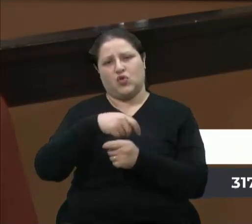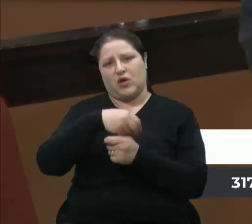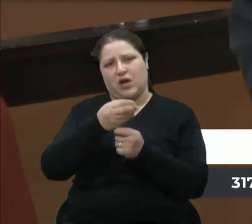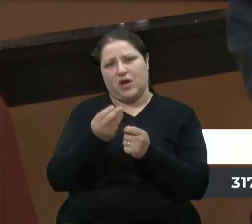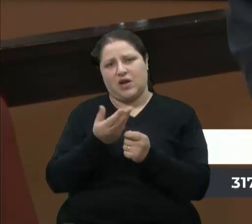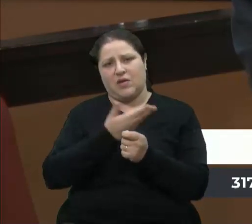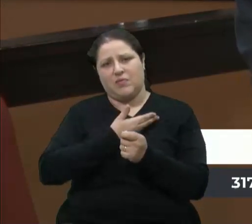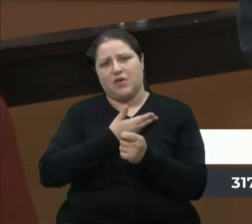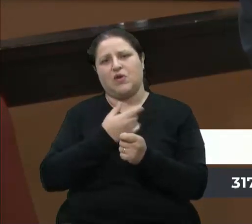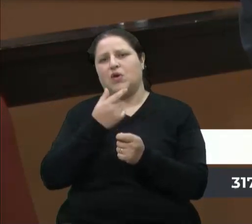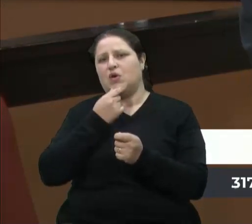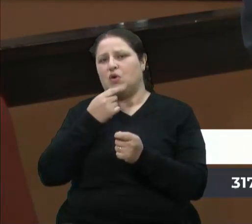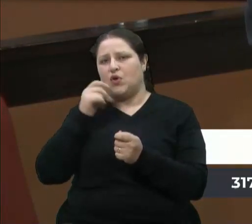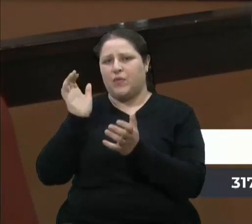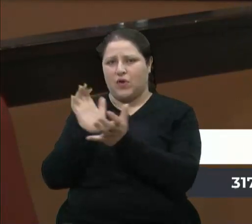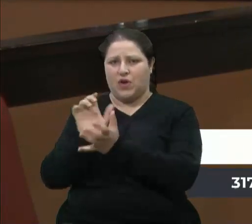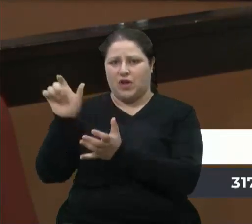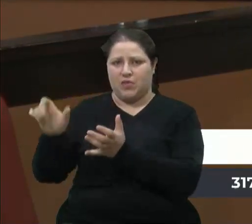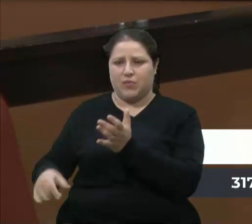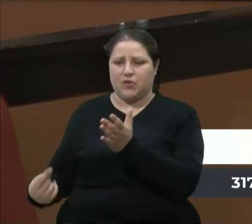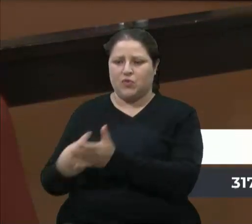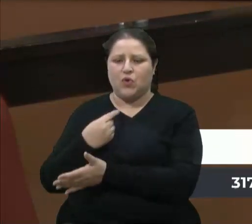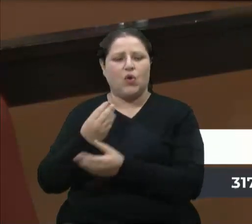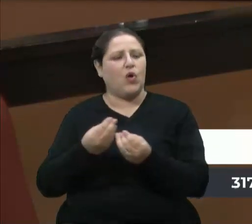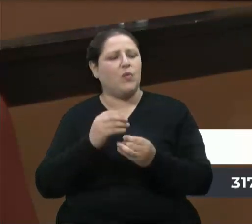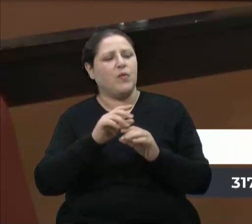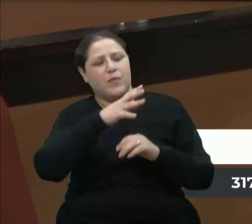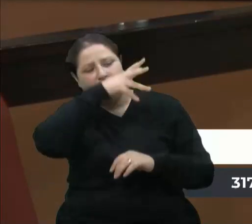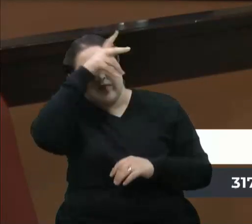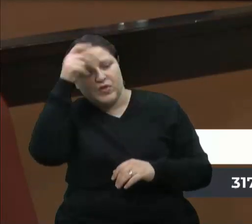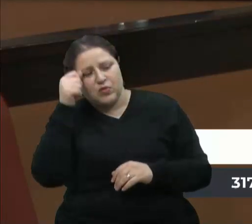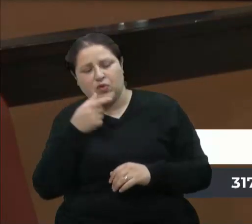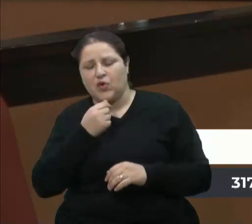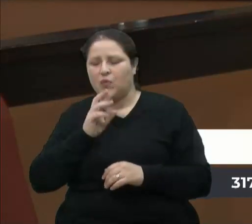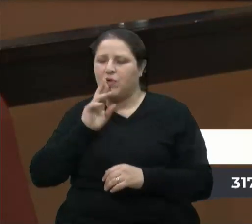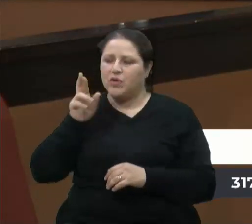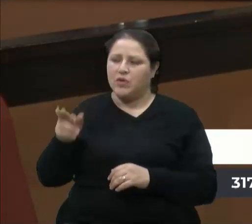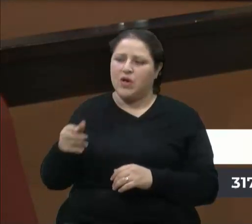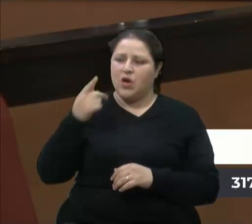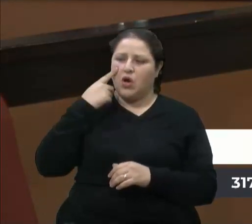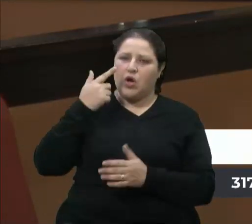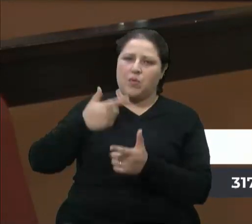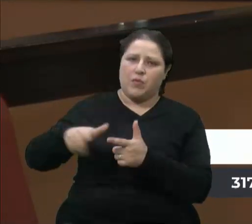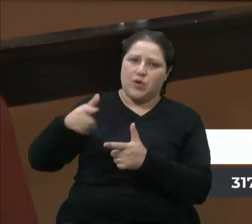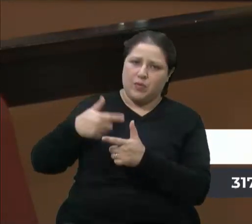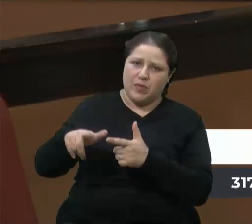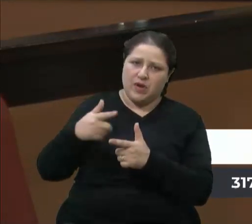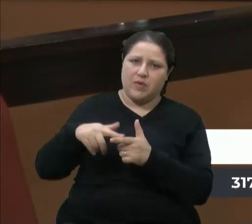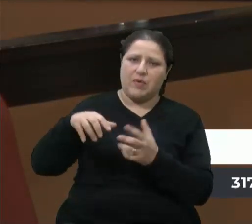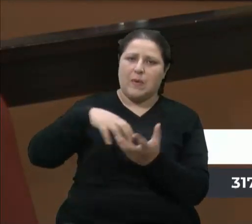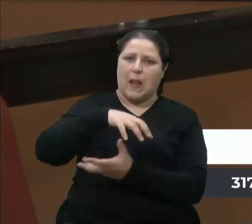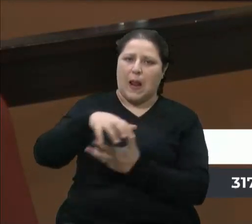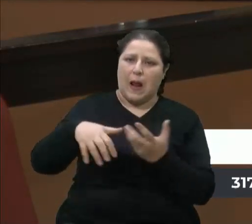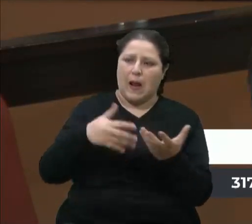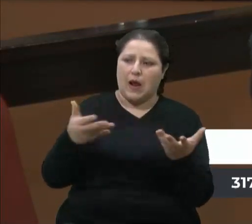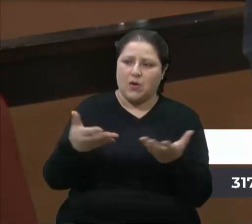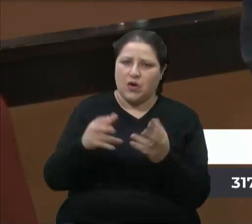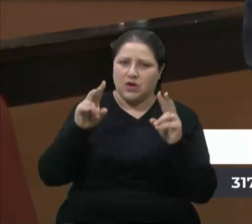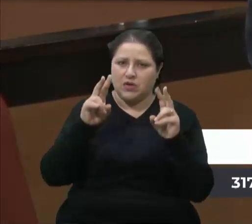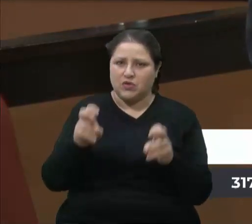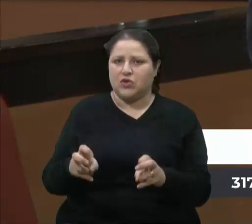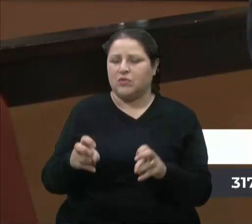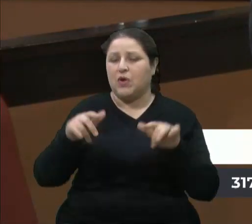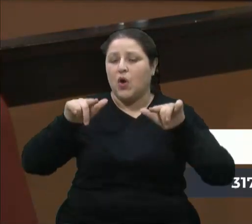como é que vai a prefeitura? E o Meleti disse, o problema polêmico neste momento é a questão